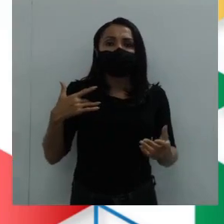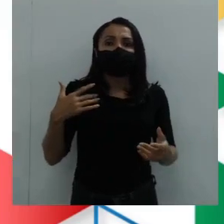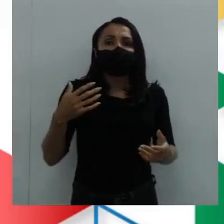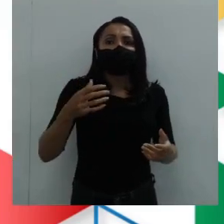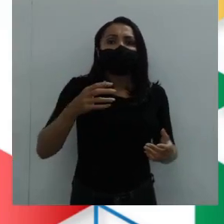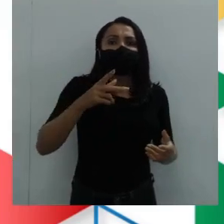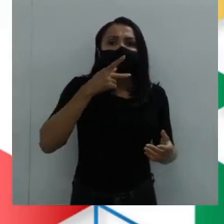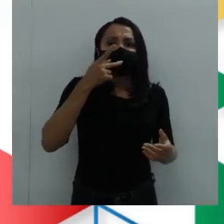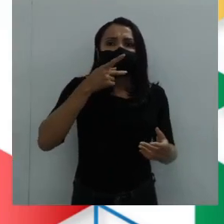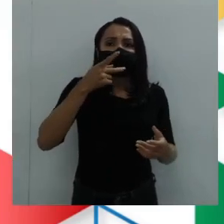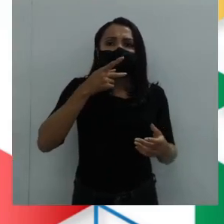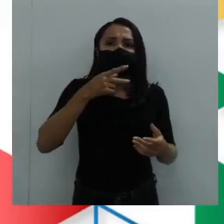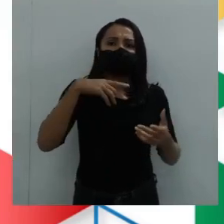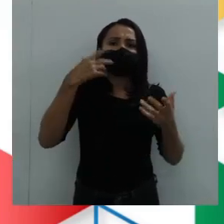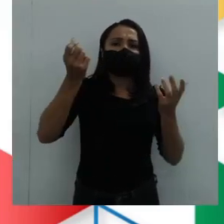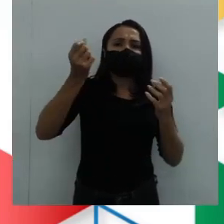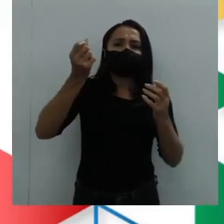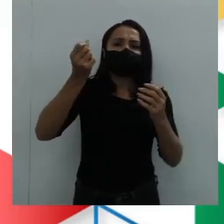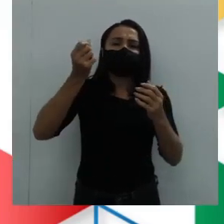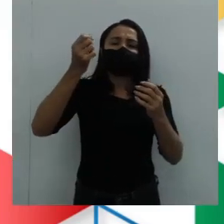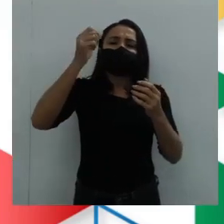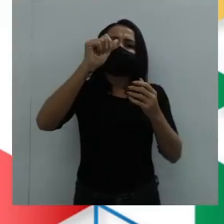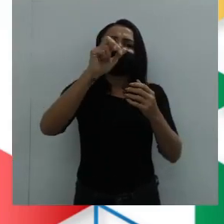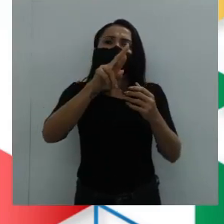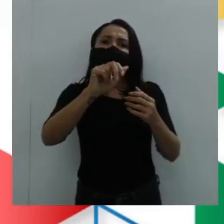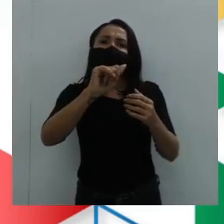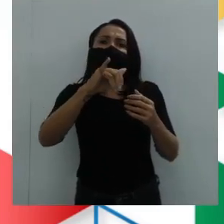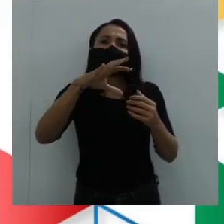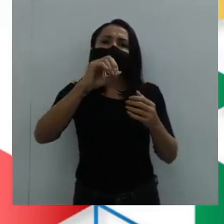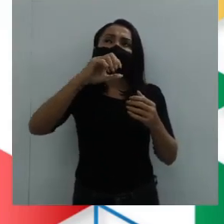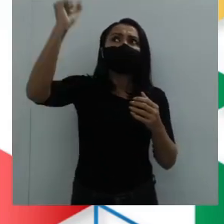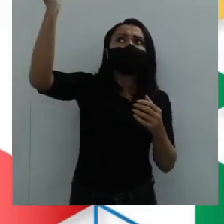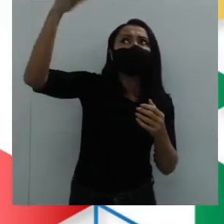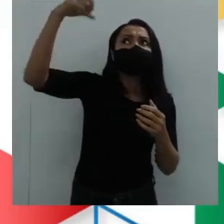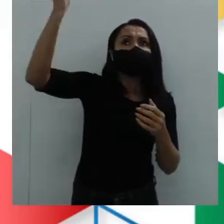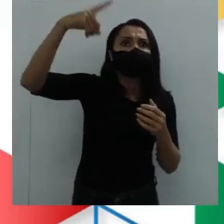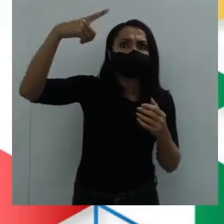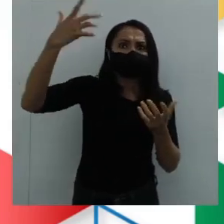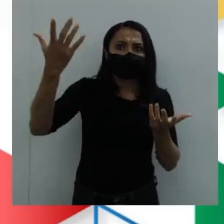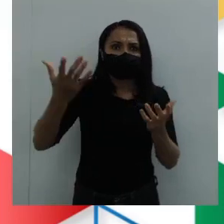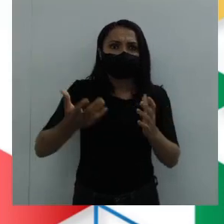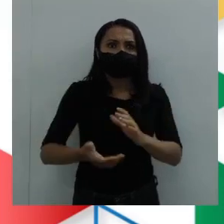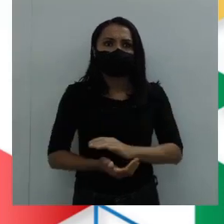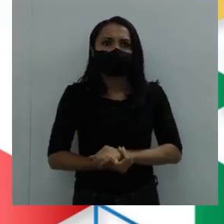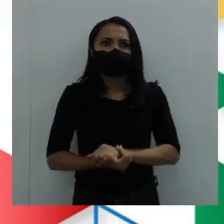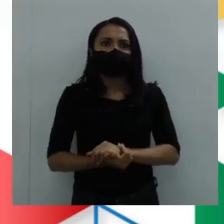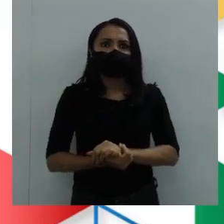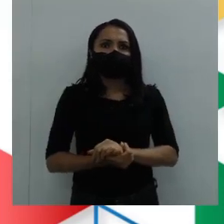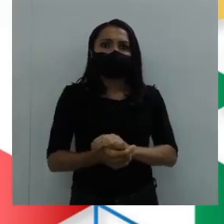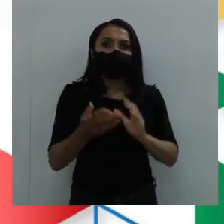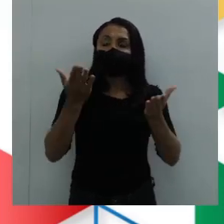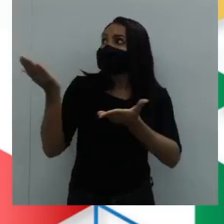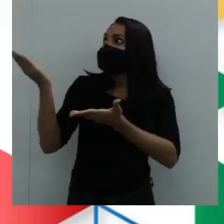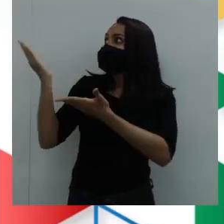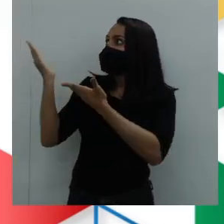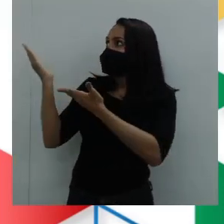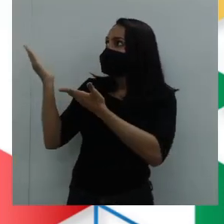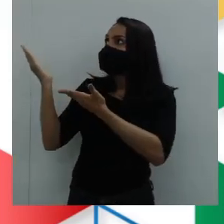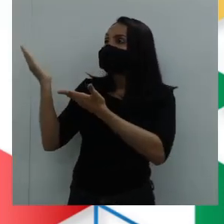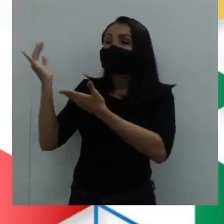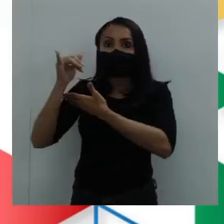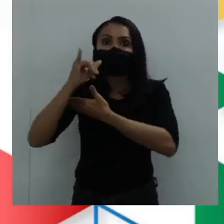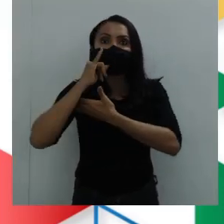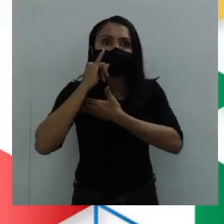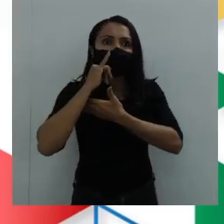raios ultravioletas que são emitidos pelo Sol. E nessa imagem que vocês estão vendo, a gente vê justamente isso daí,